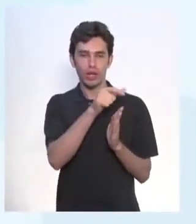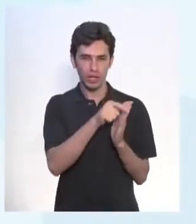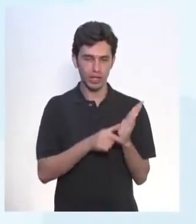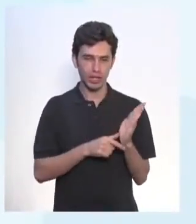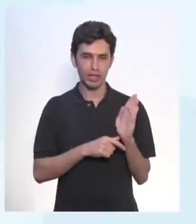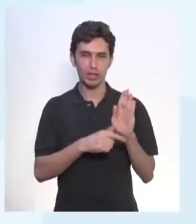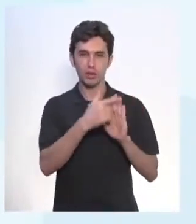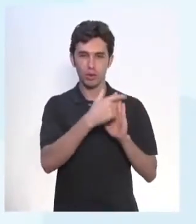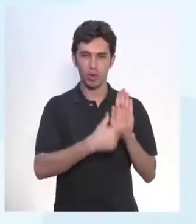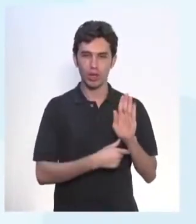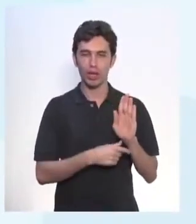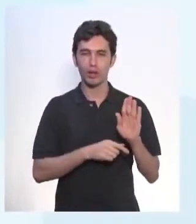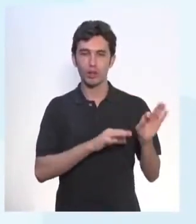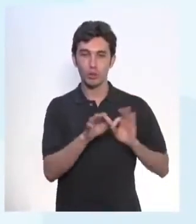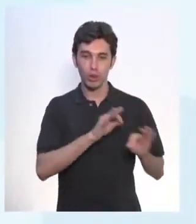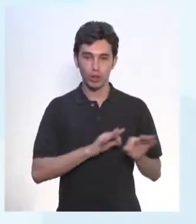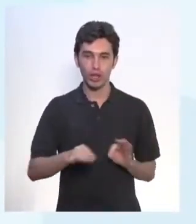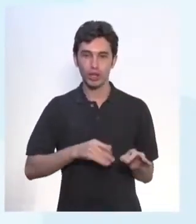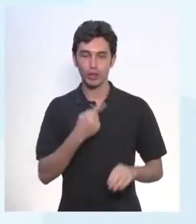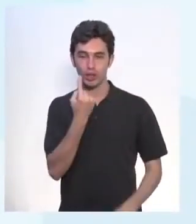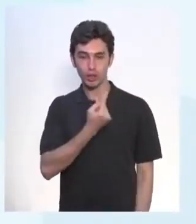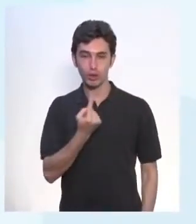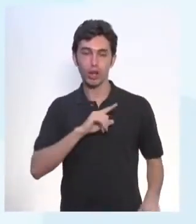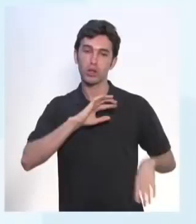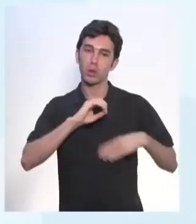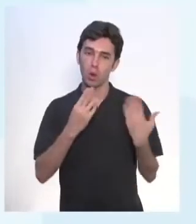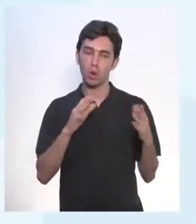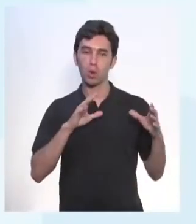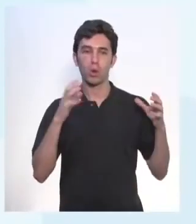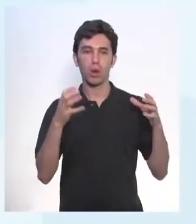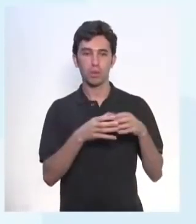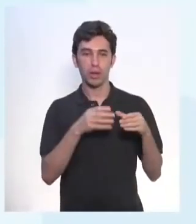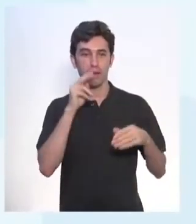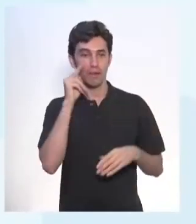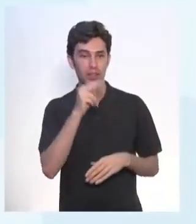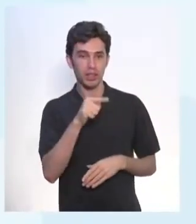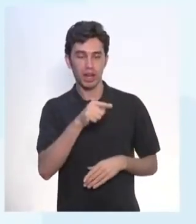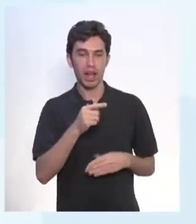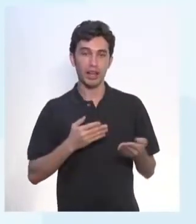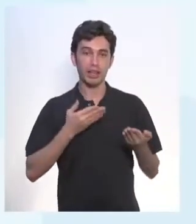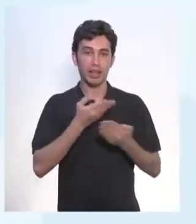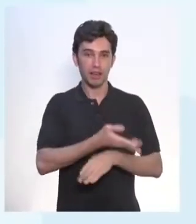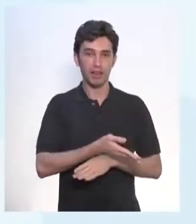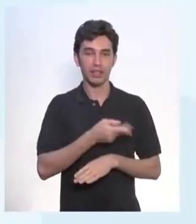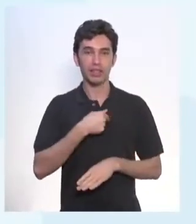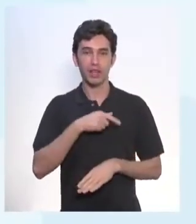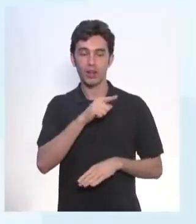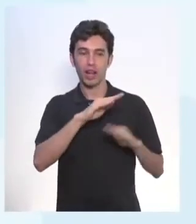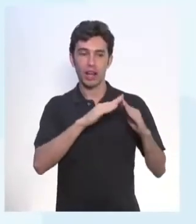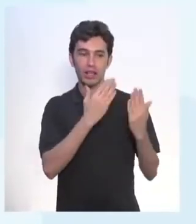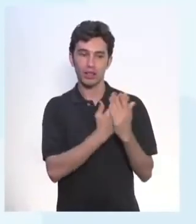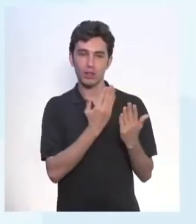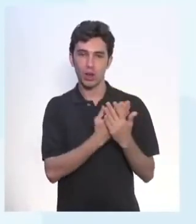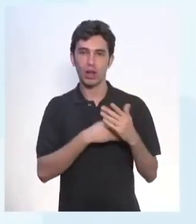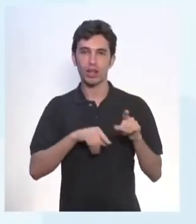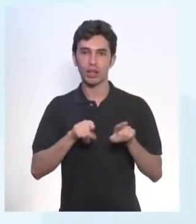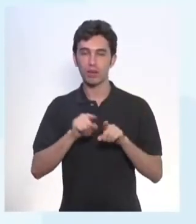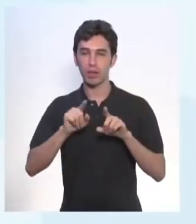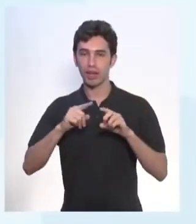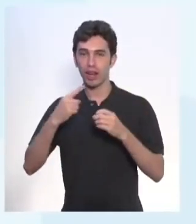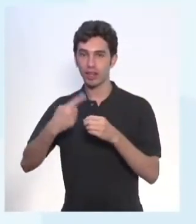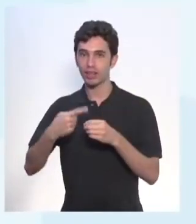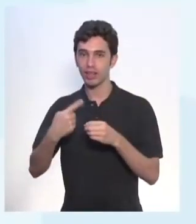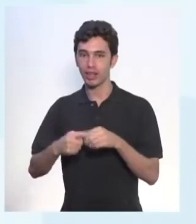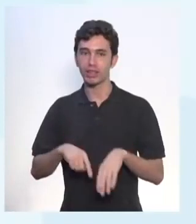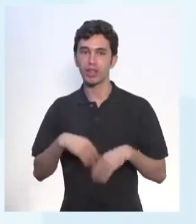individuais ou colaborativos, visando a intervenção e a mediação cultural na escola e na cidade. E quais serão, então, os objetos